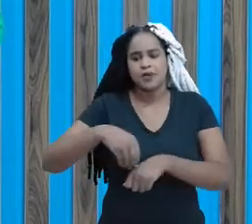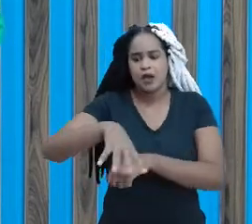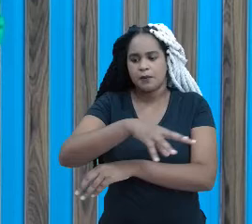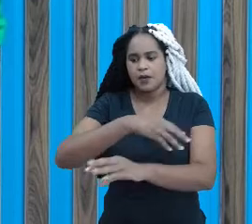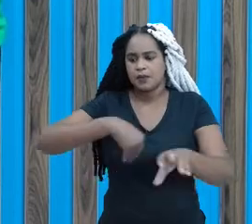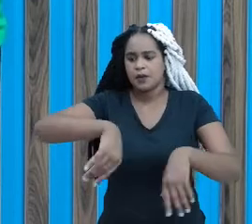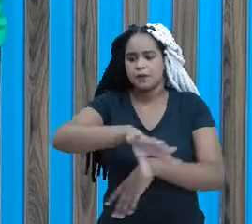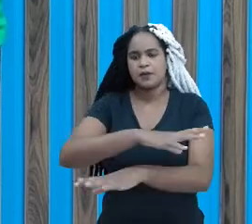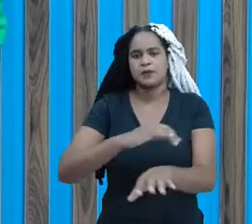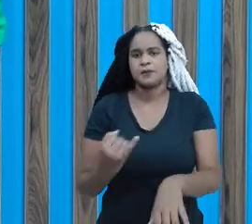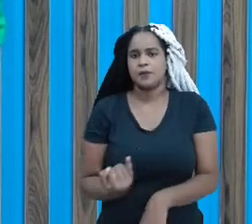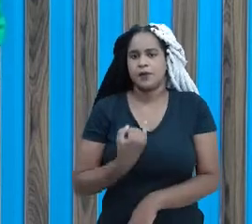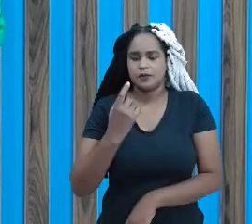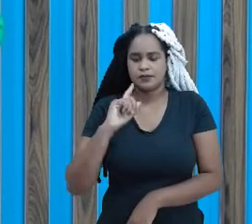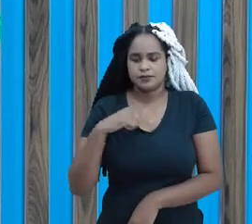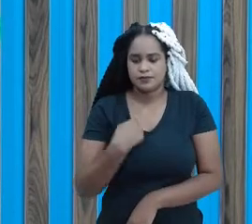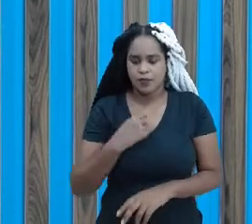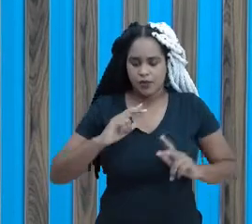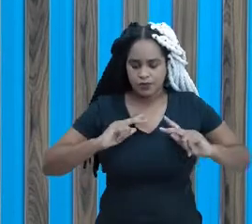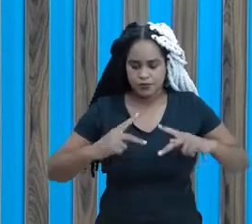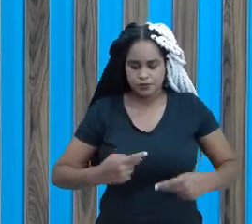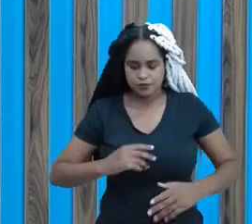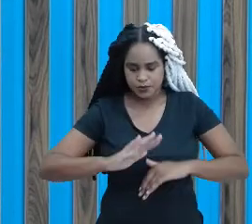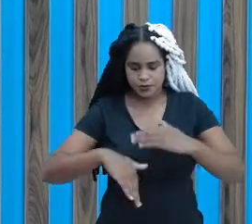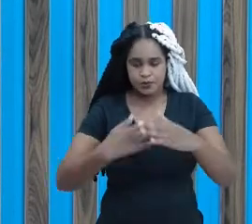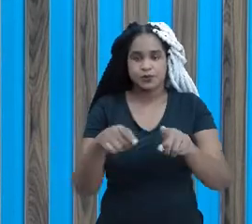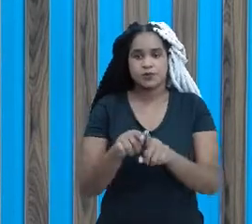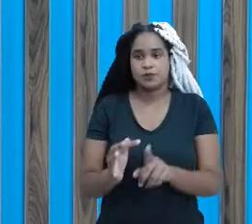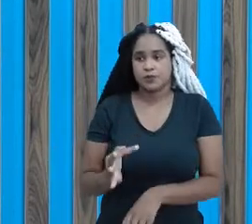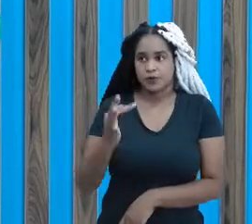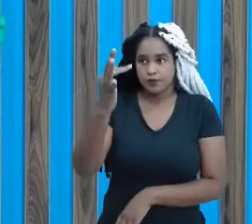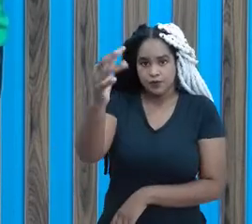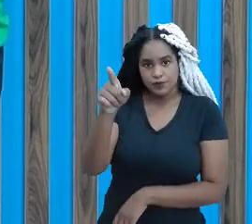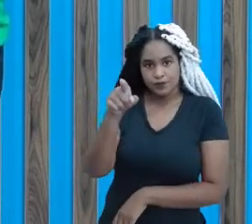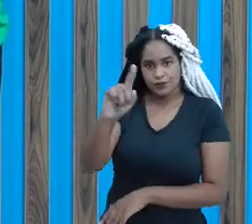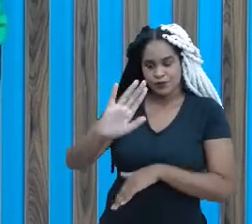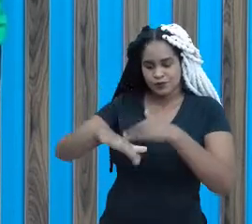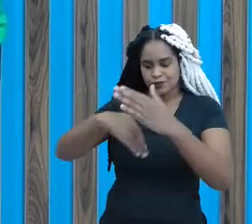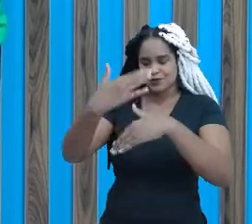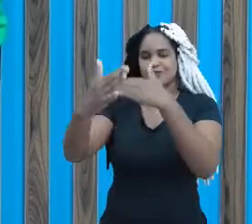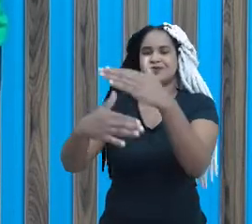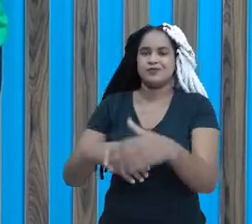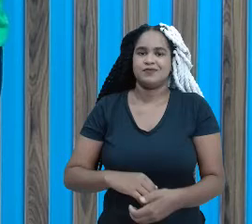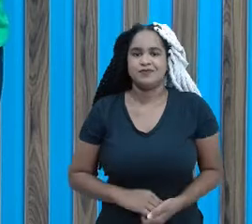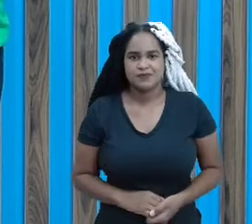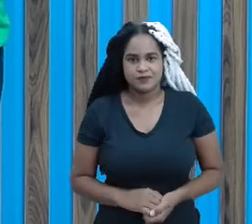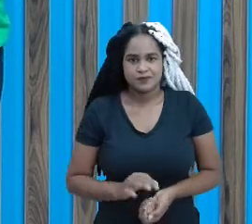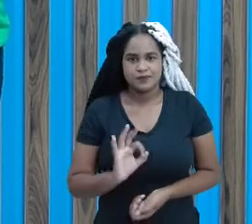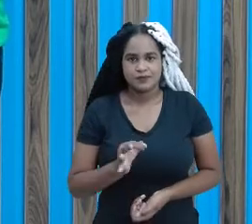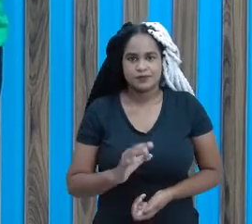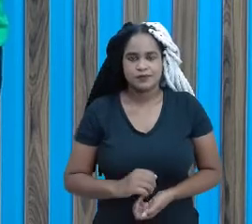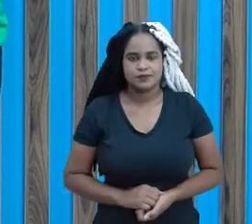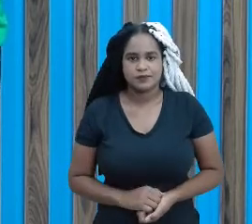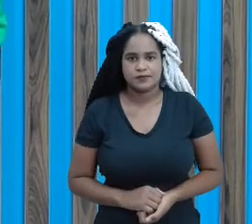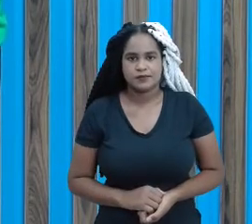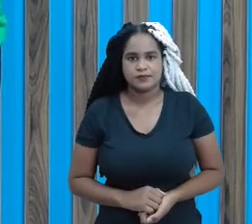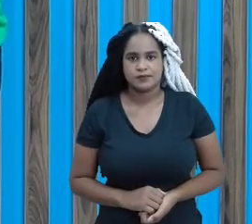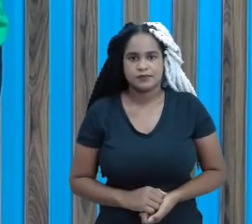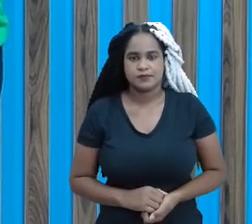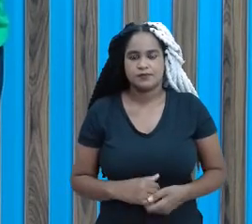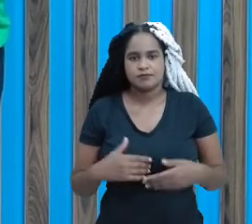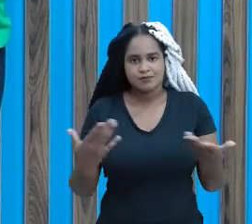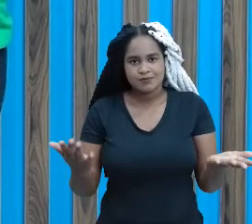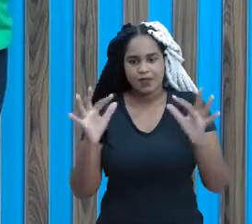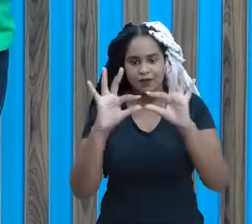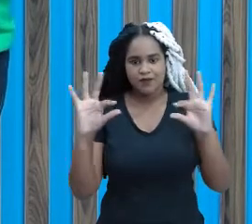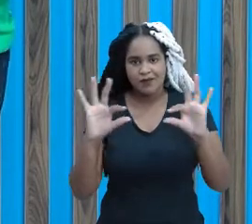ser humano que nós somos hoje e do ser humano que seremos futuramente, tá bom? Então, com esse recadinho